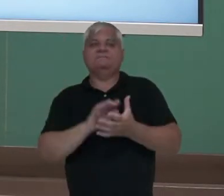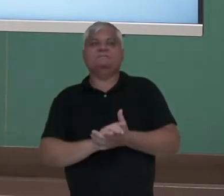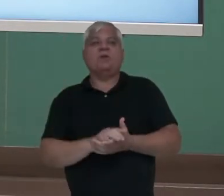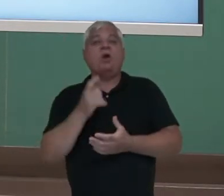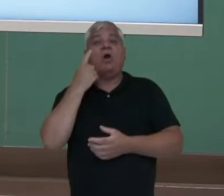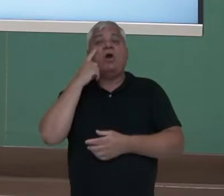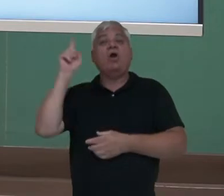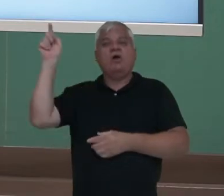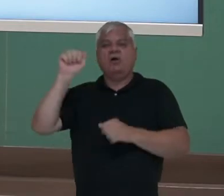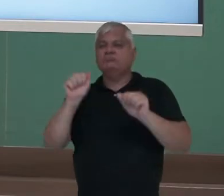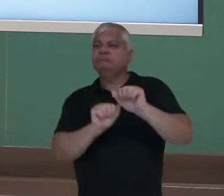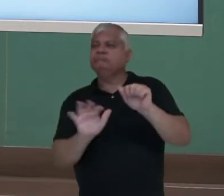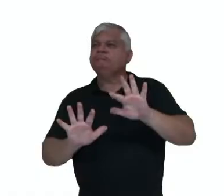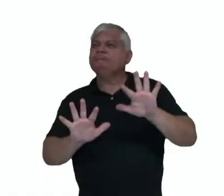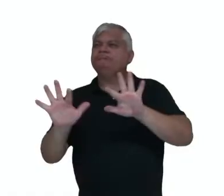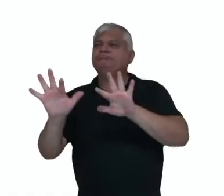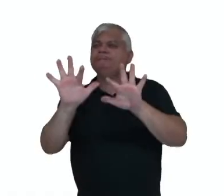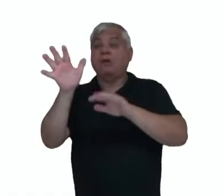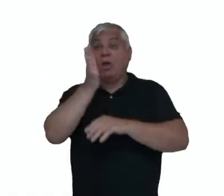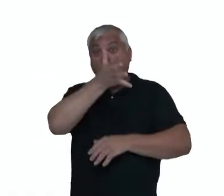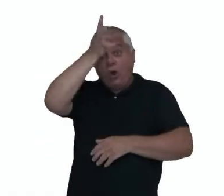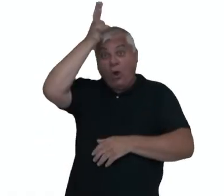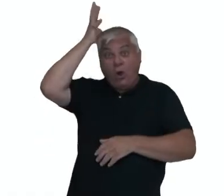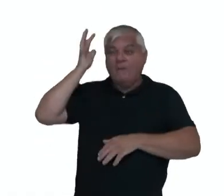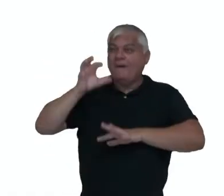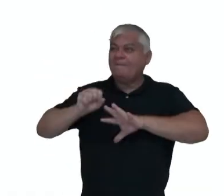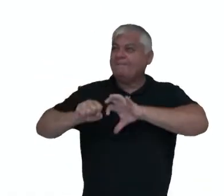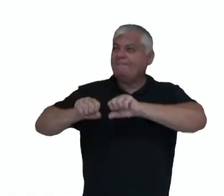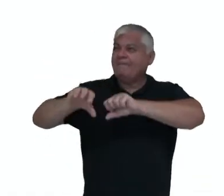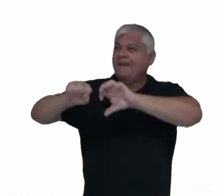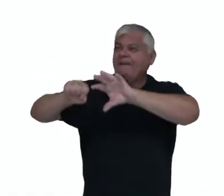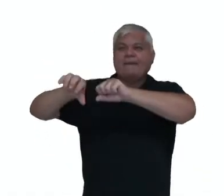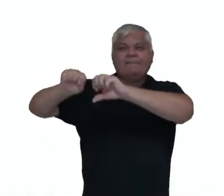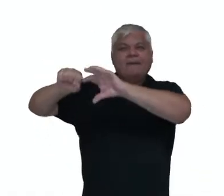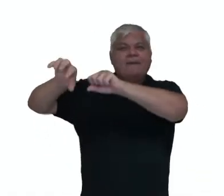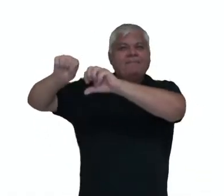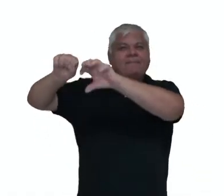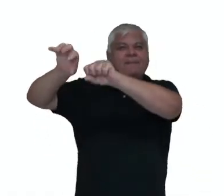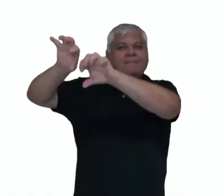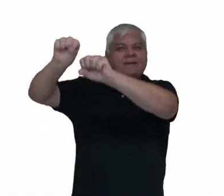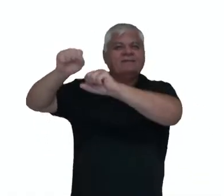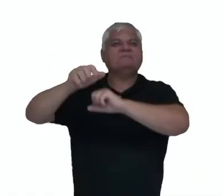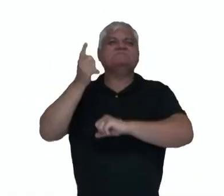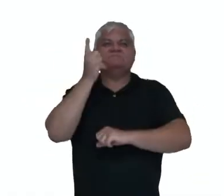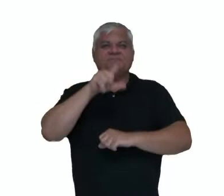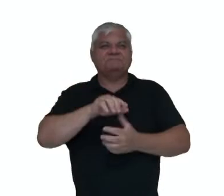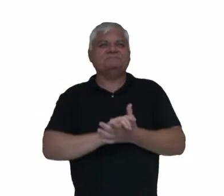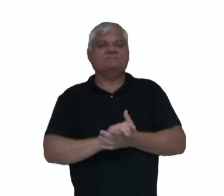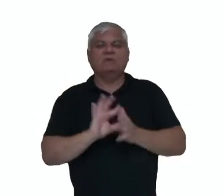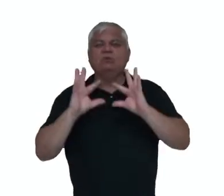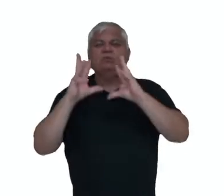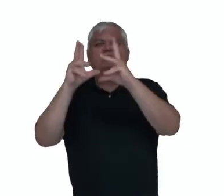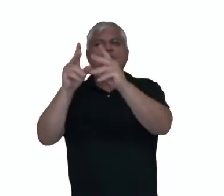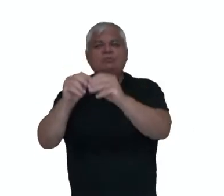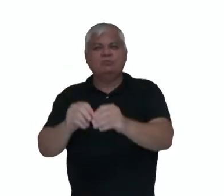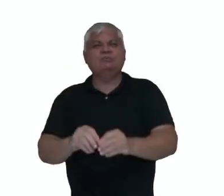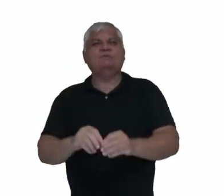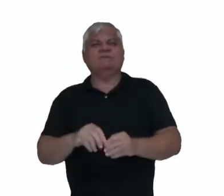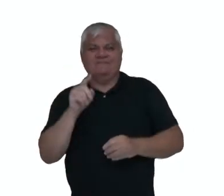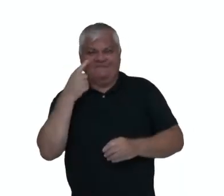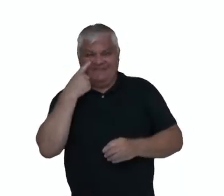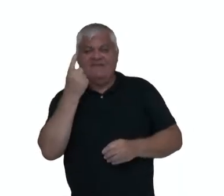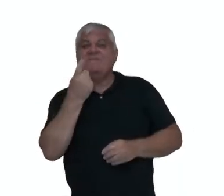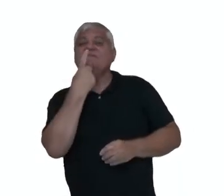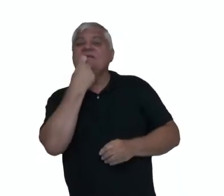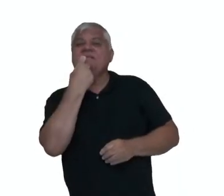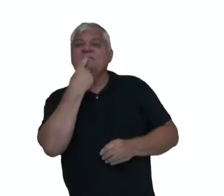ó, no mapa a extensão e as conquistas do Império Romano, né? Aqui, ó, toda a região, né, praticamente